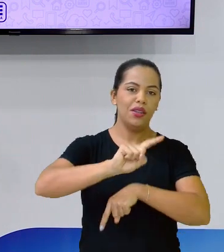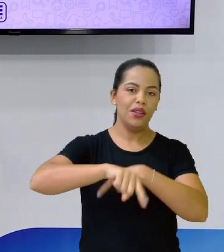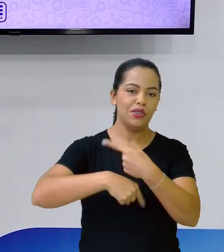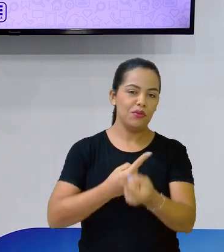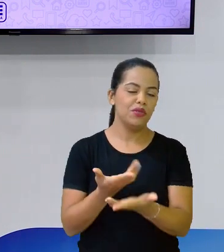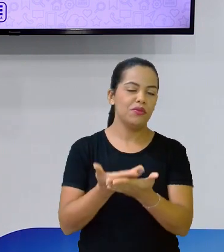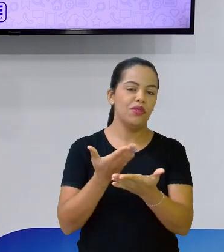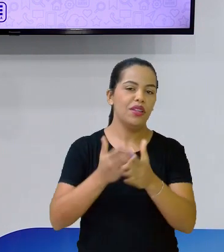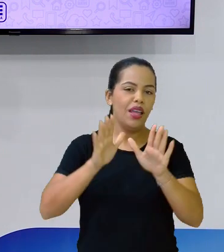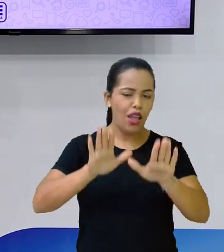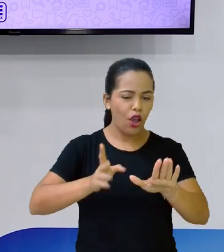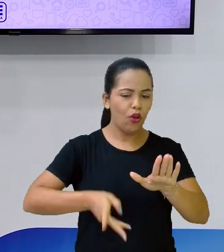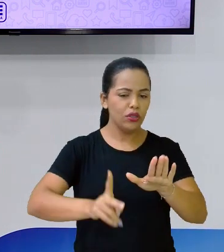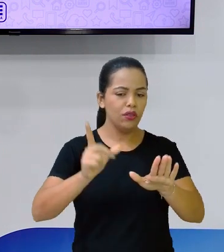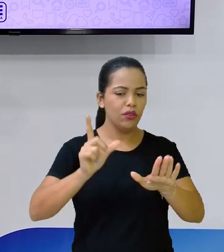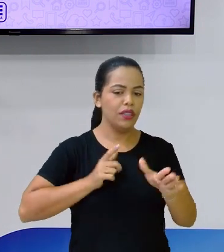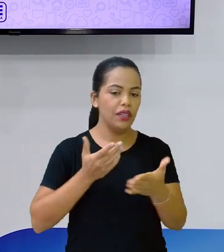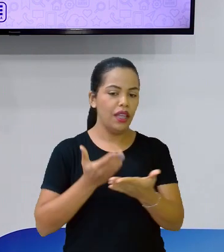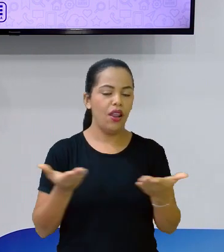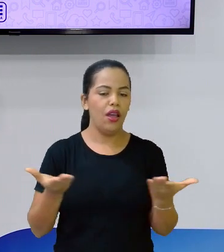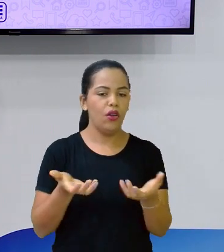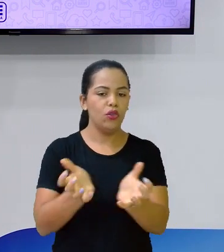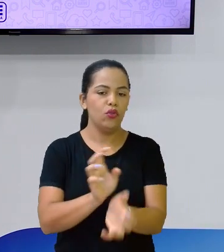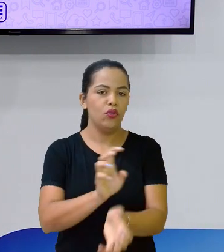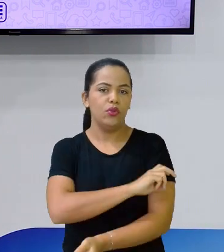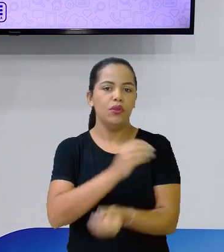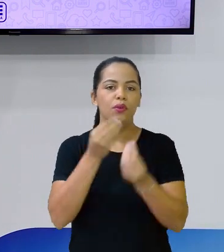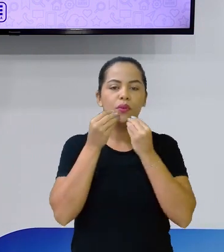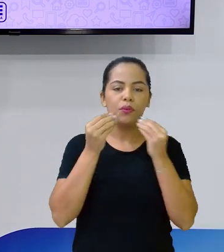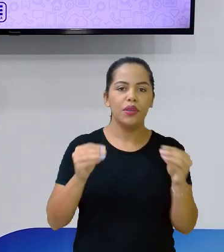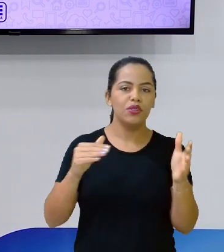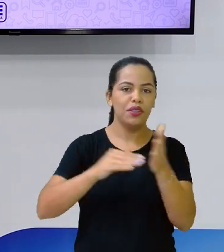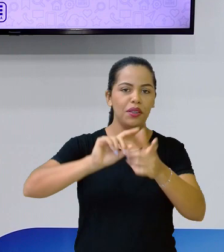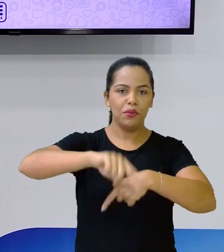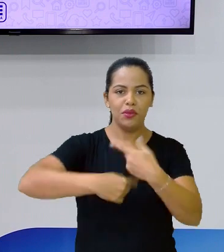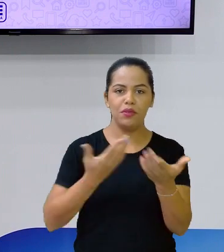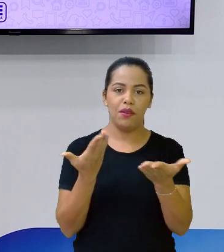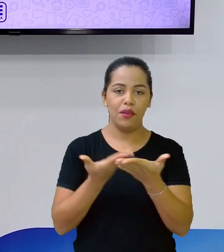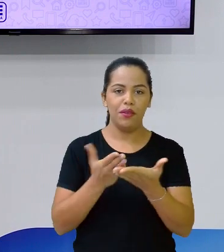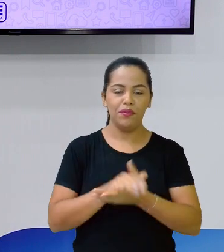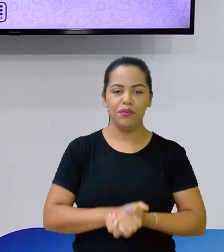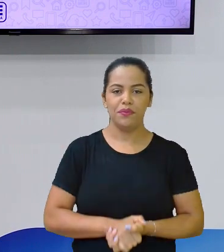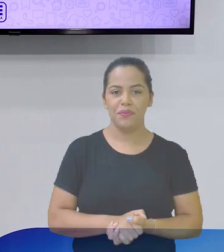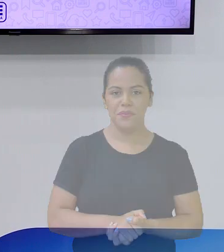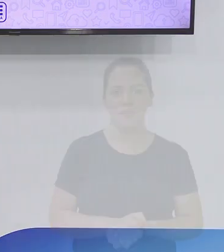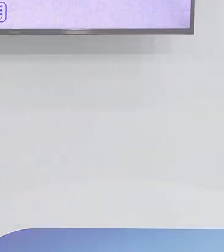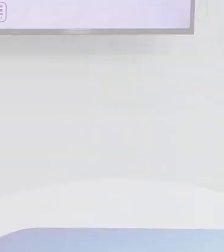próximas aulas. Então, fica aí que tem aula do 5º ano, um beijo grande e até a próxima aula.